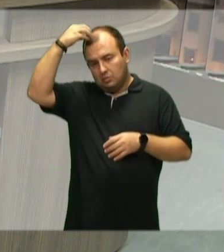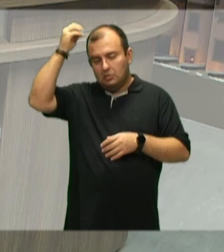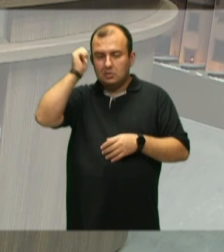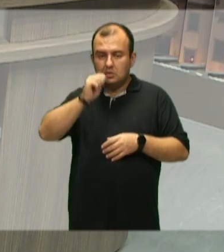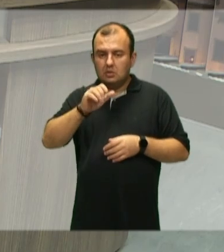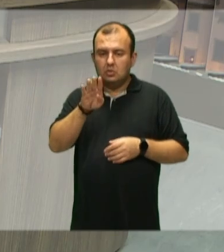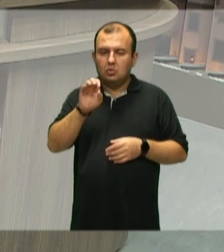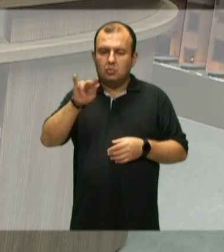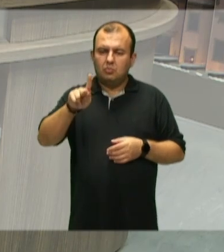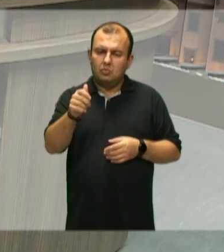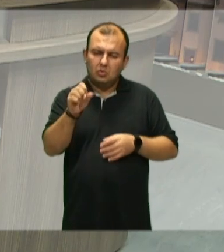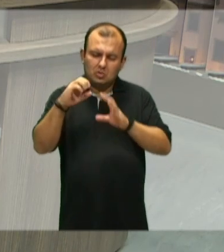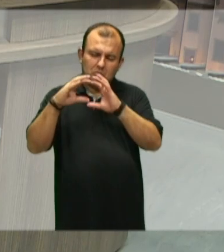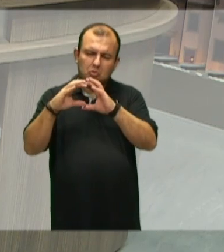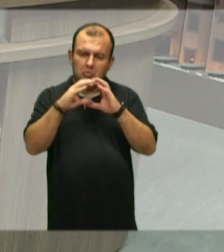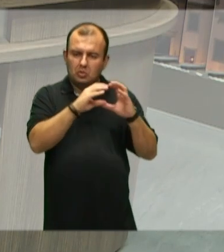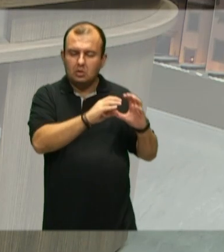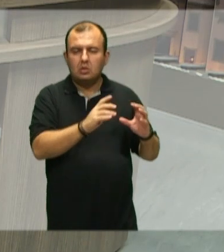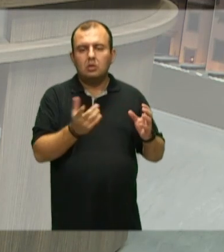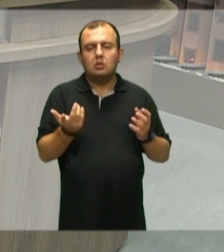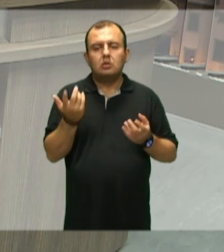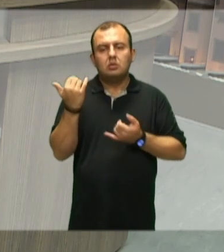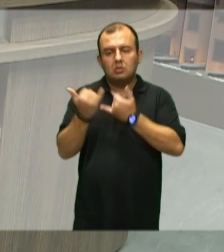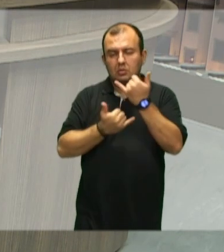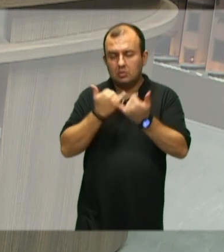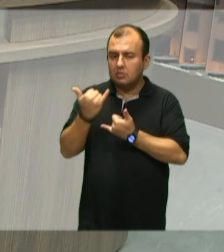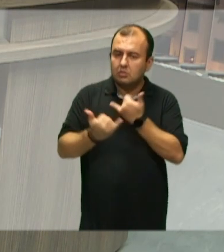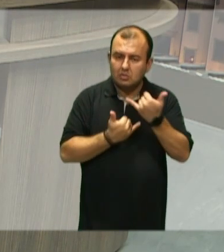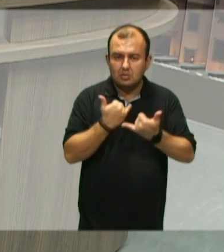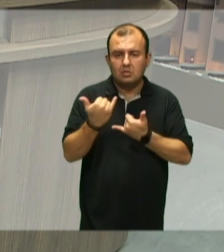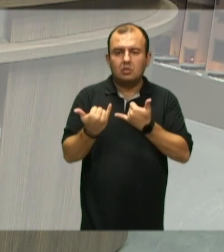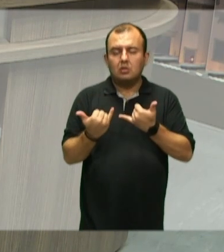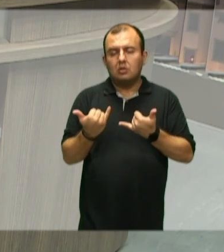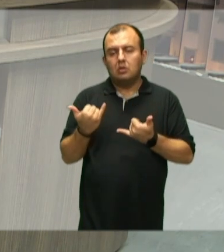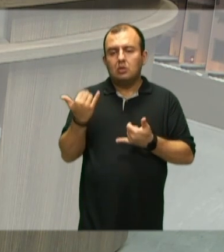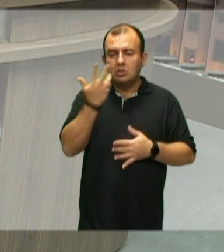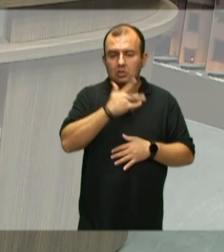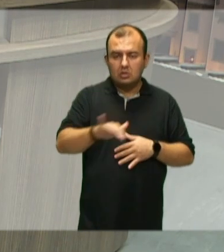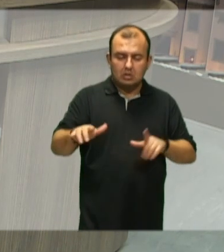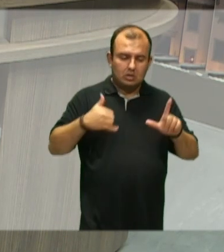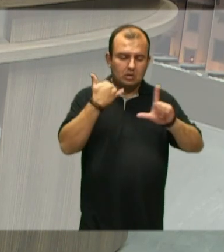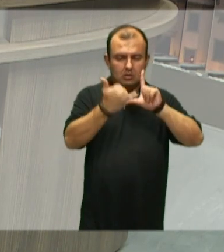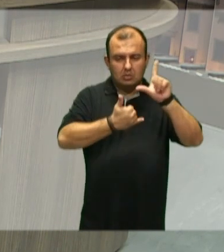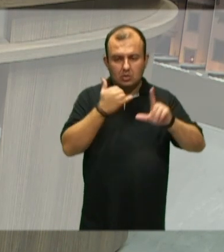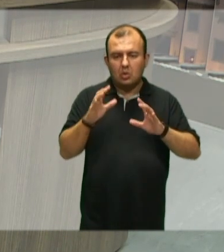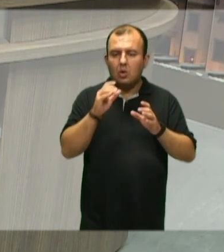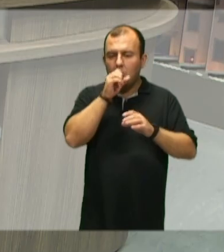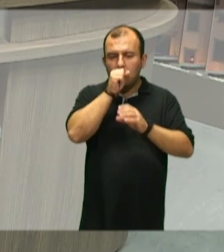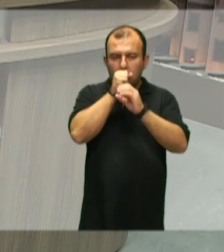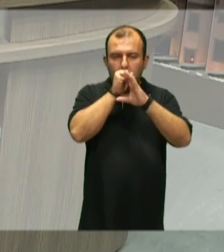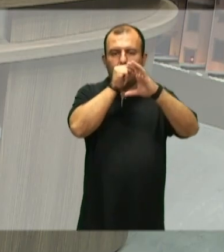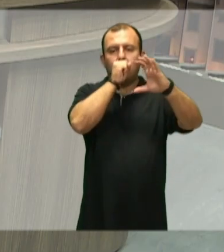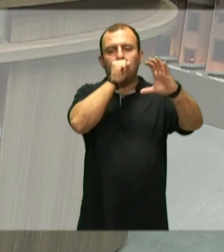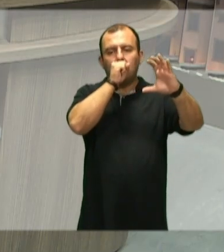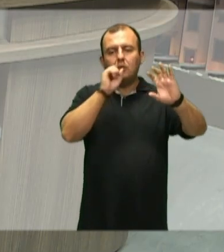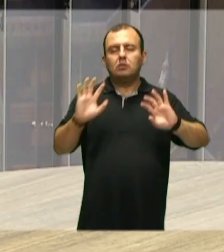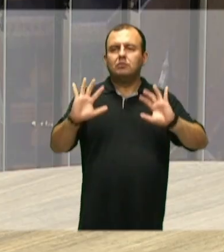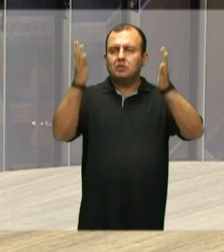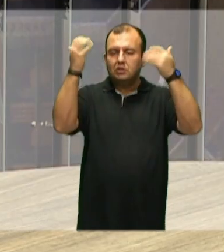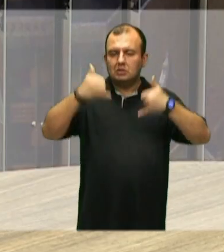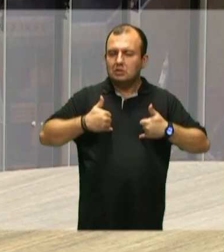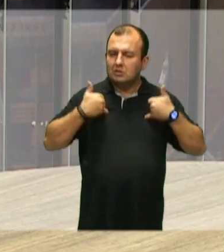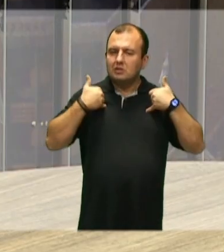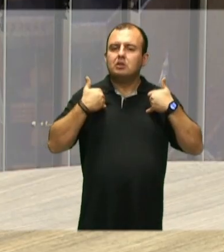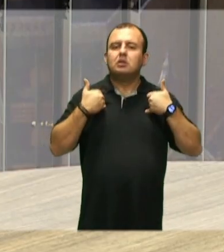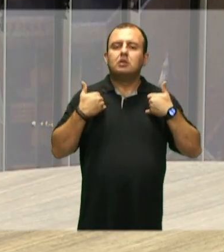tanto assim, desde os jogos mais rudimentares da criança, a gente trabalha com elementos lúdicos como balões, sabe? Balões de festa de